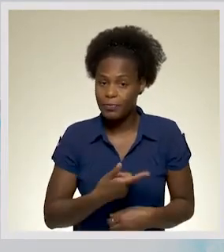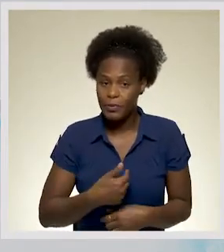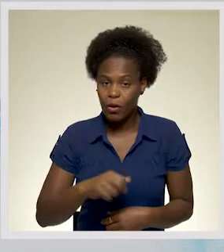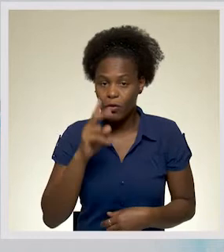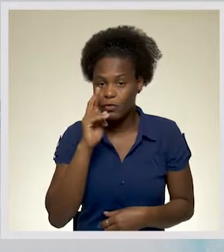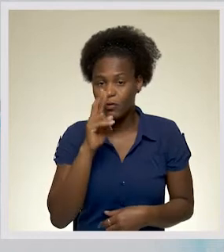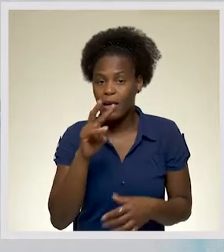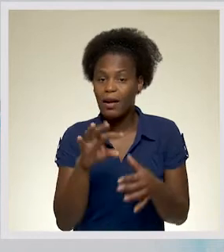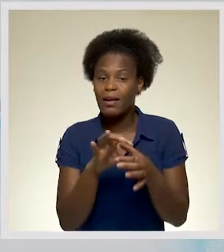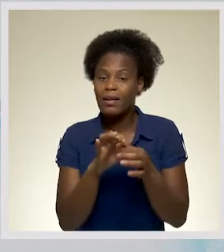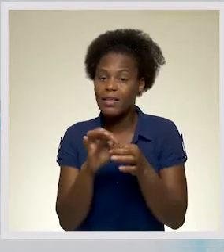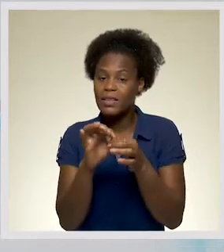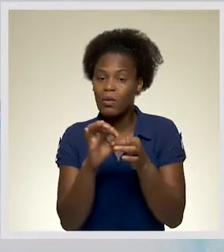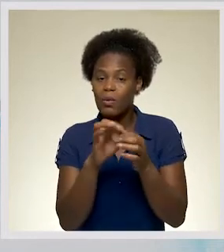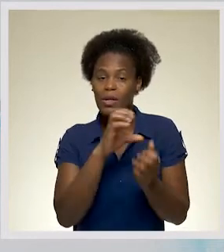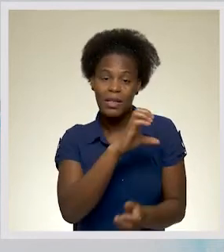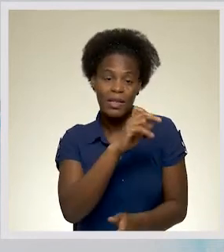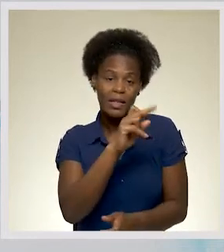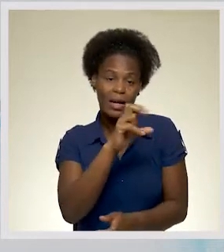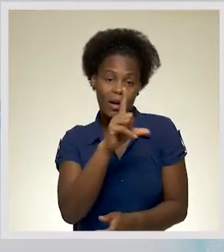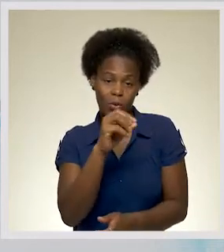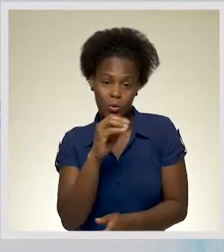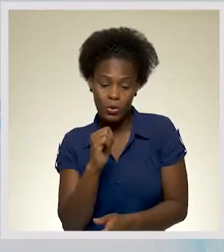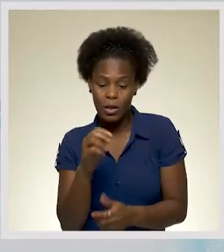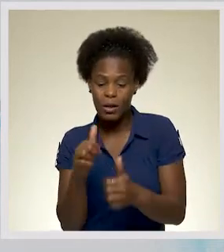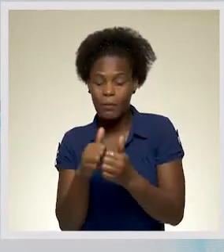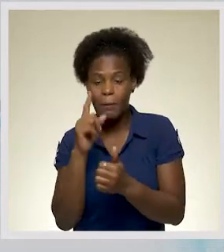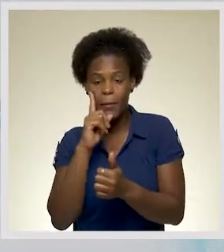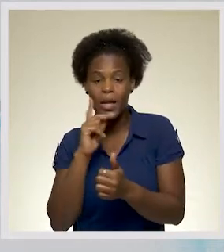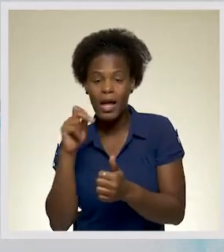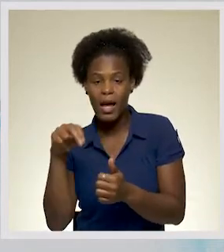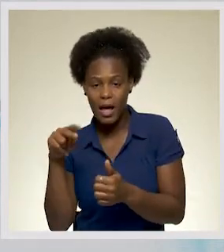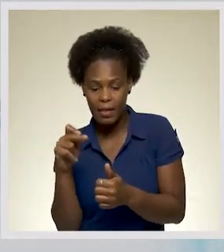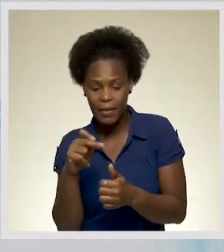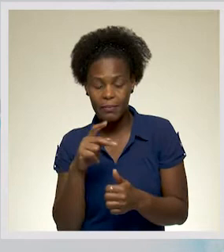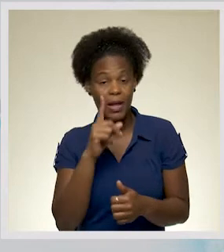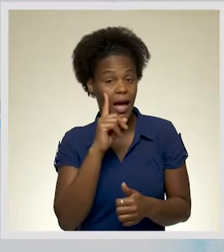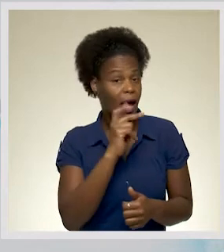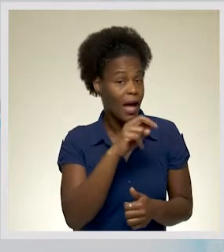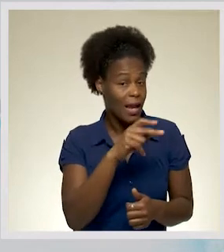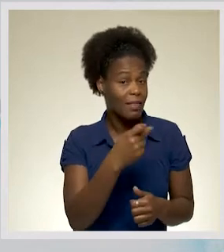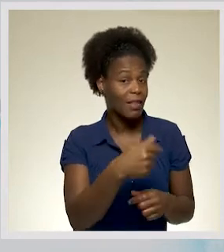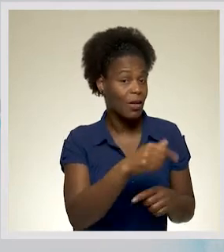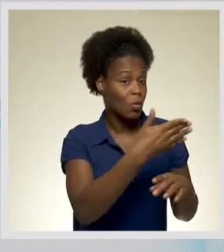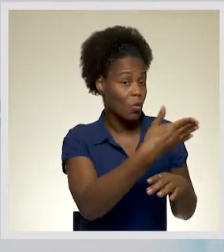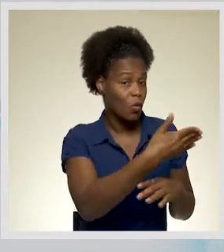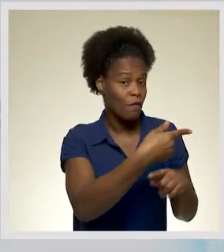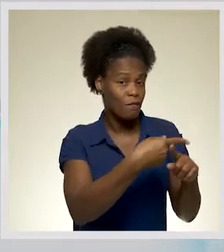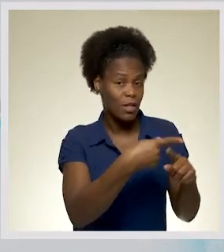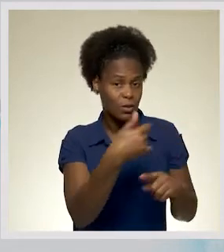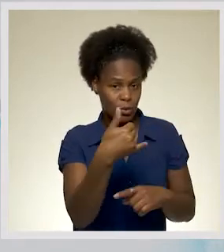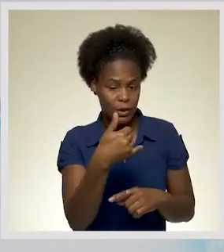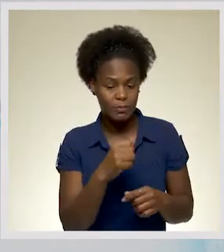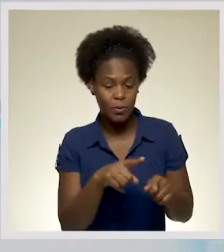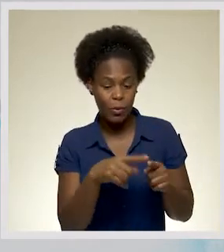com a Ana. A Ana levou 1 vezes 2, 2 balões. O Adilson 2 vezes 2,